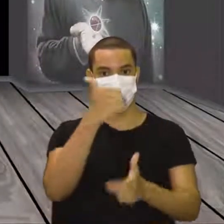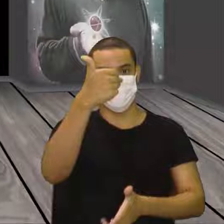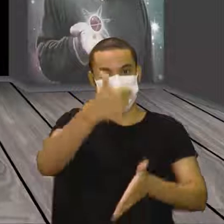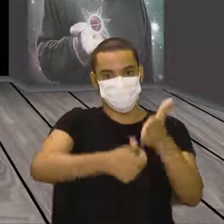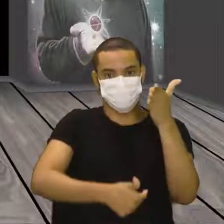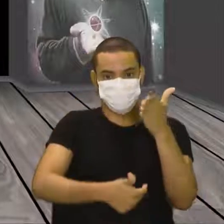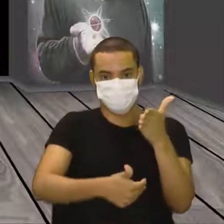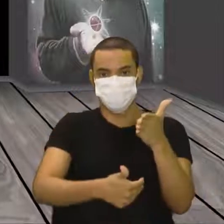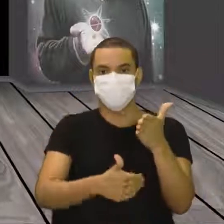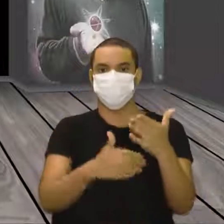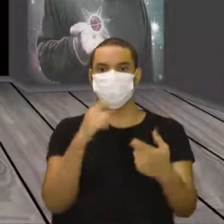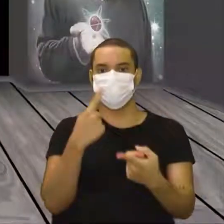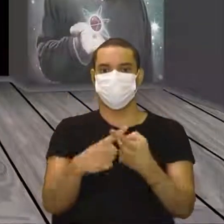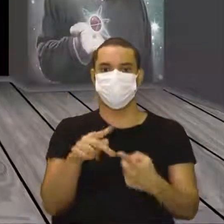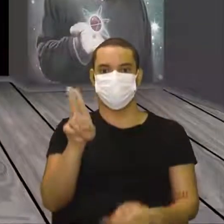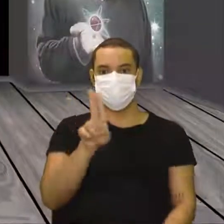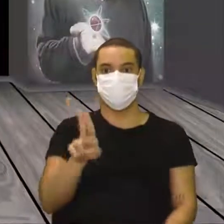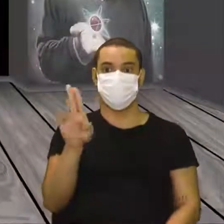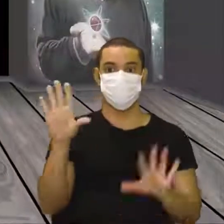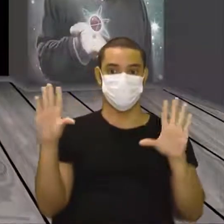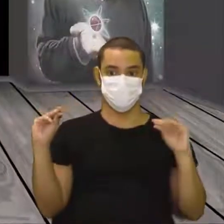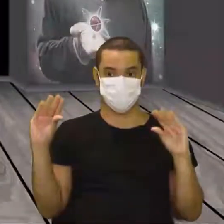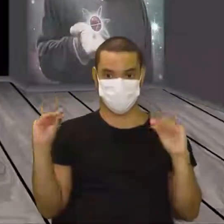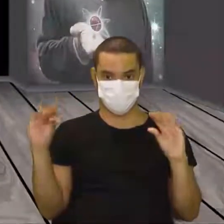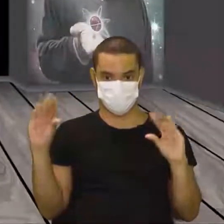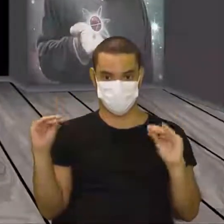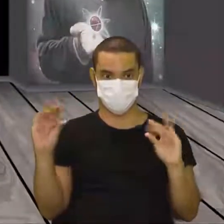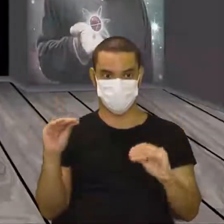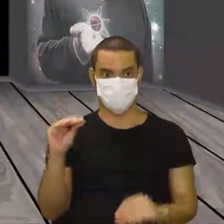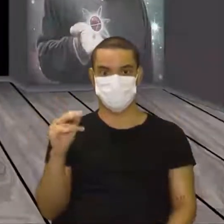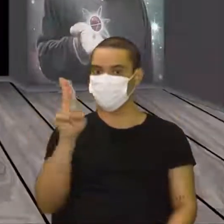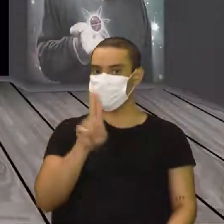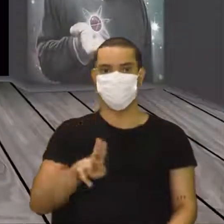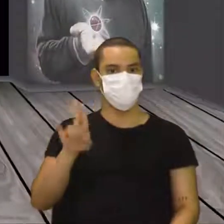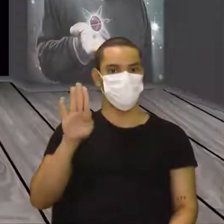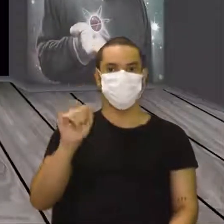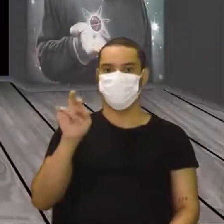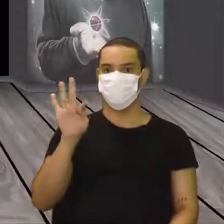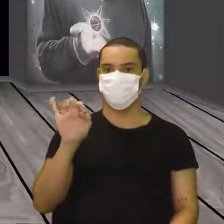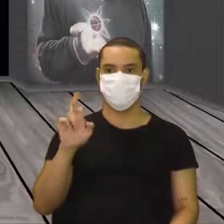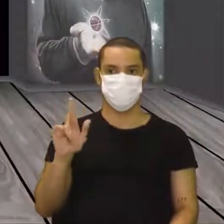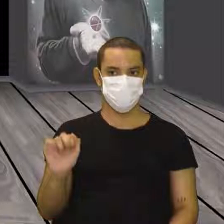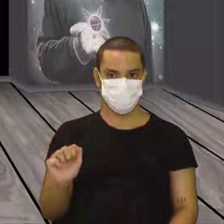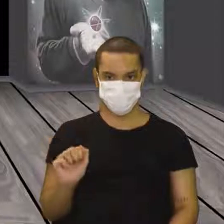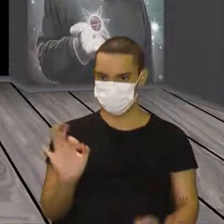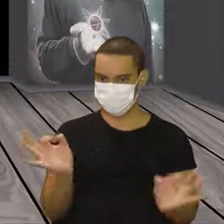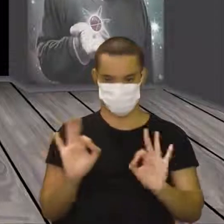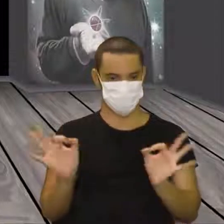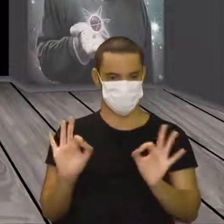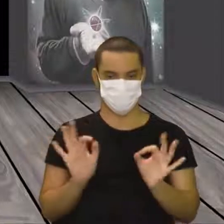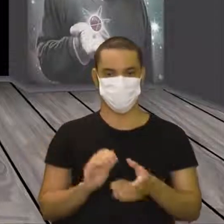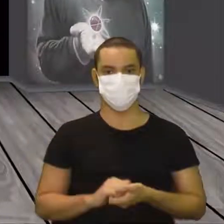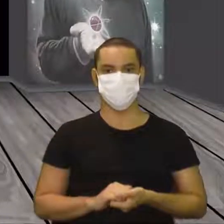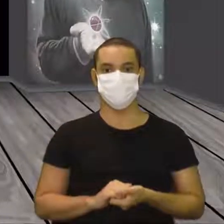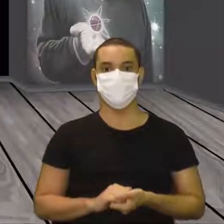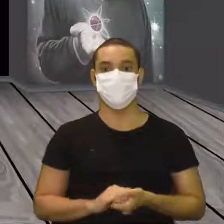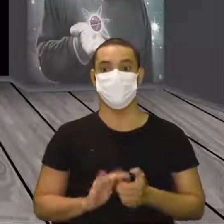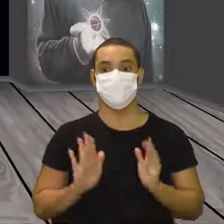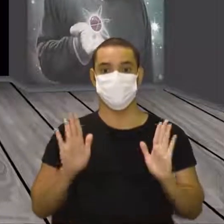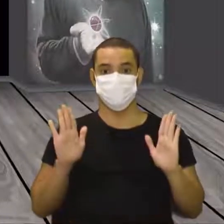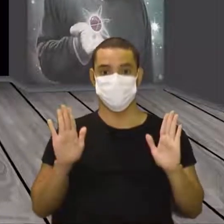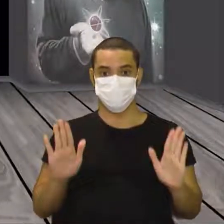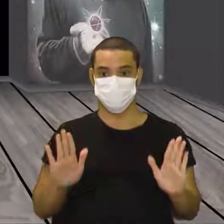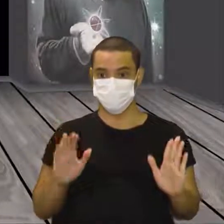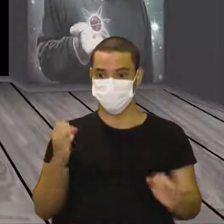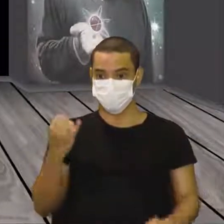na sua conta quando você usa à noite. Aí você não usa bateria, você só deixa o sistema funcionando. Mas